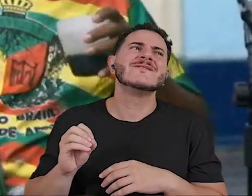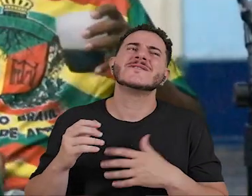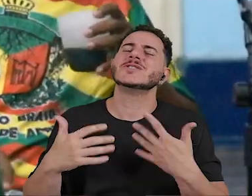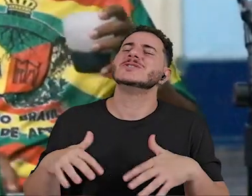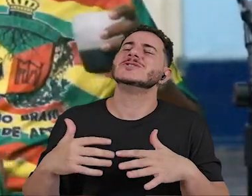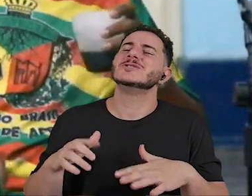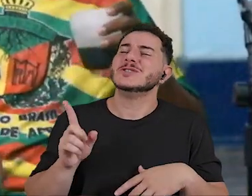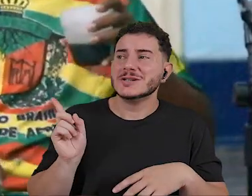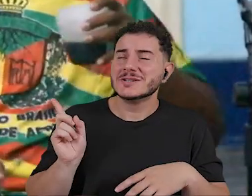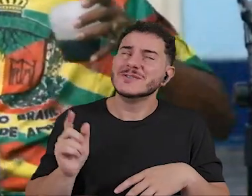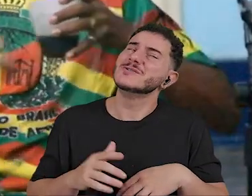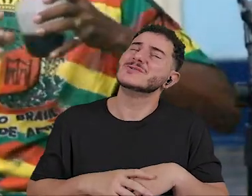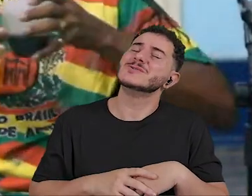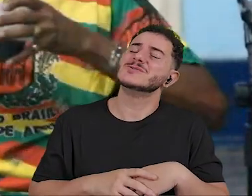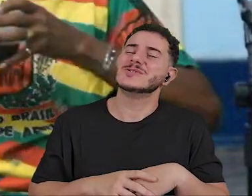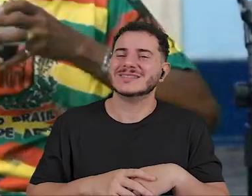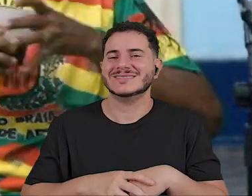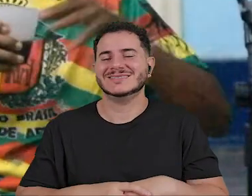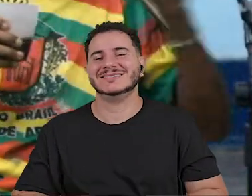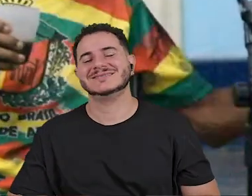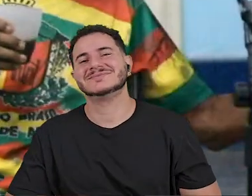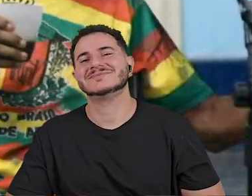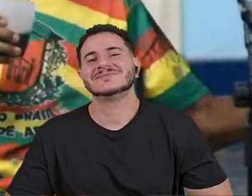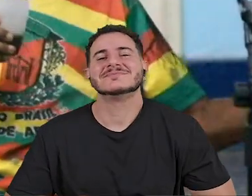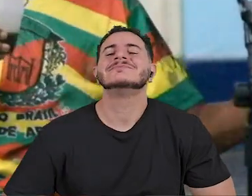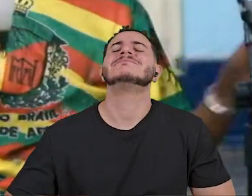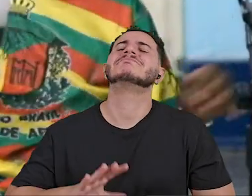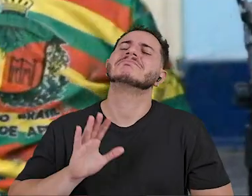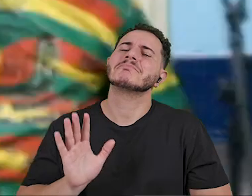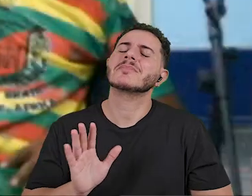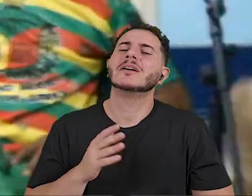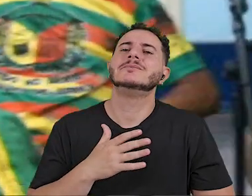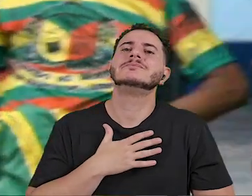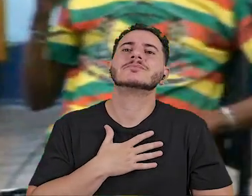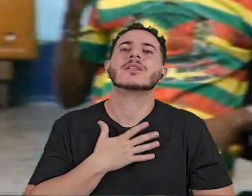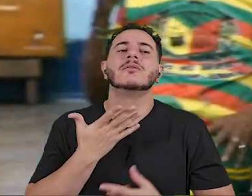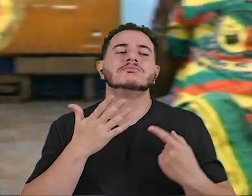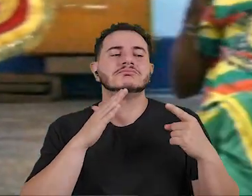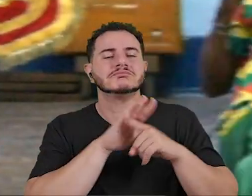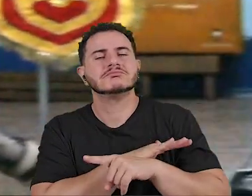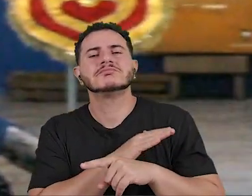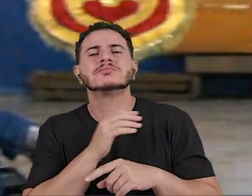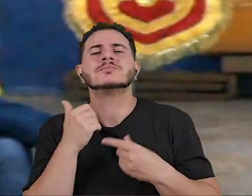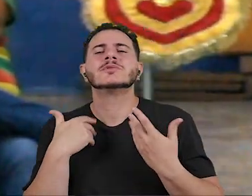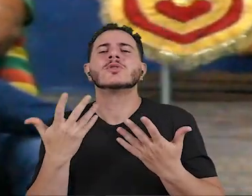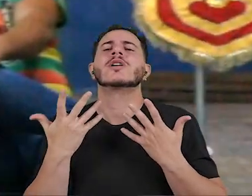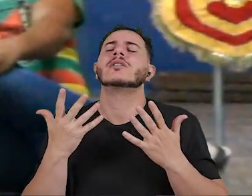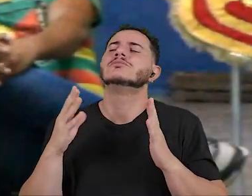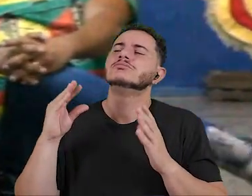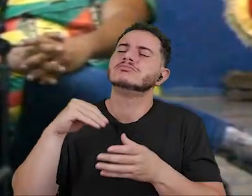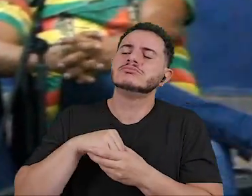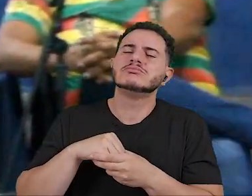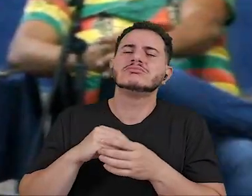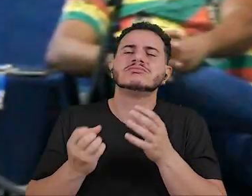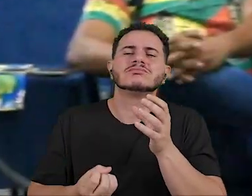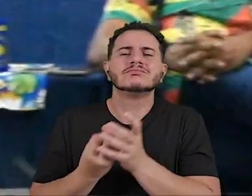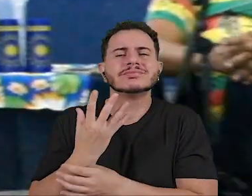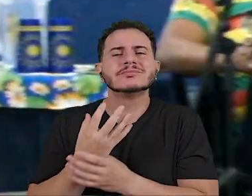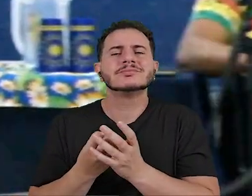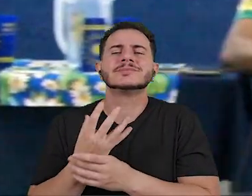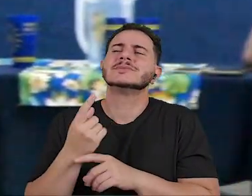E aí, falando das composições e desse passado, desse reconhecimento, tem um momento que a gente está passando agora, muito